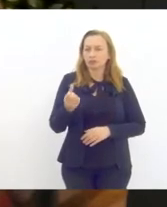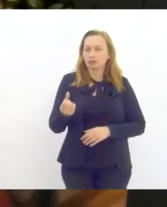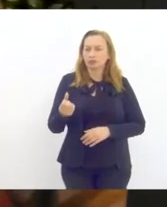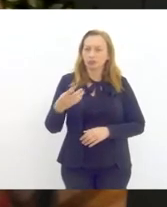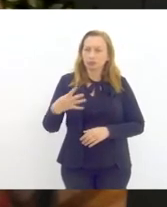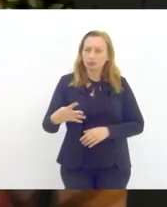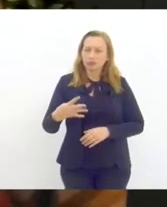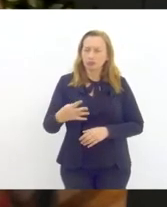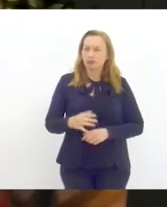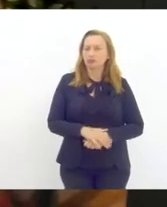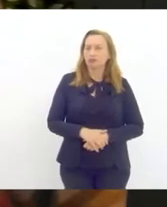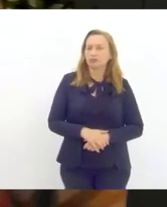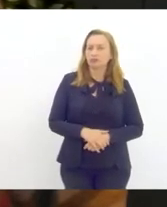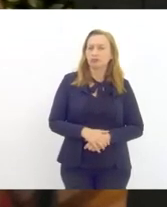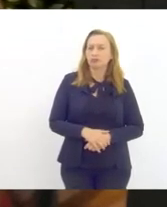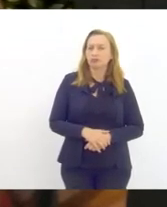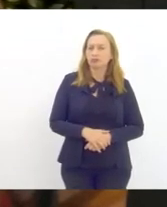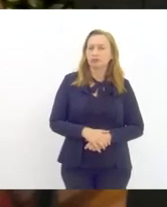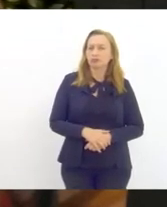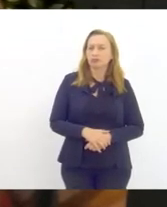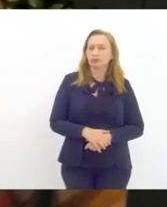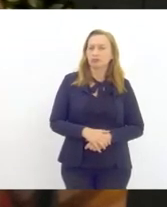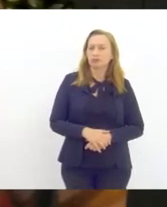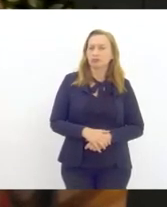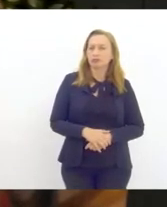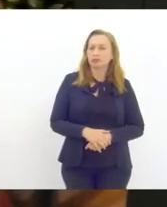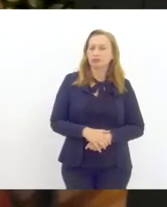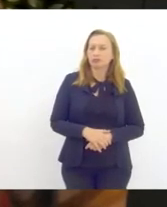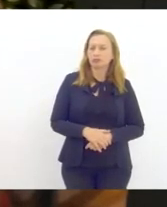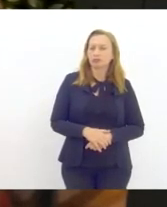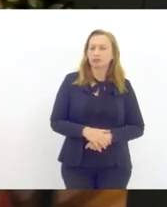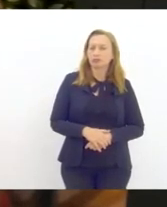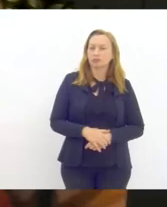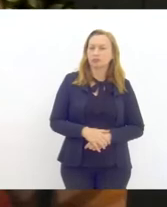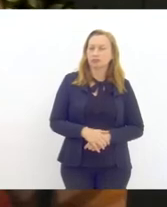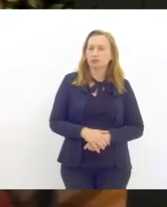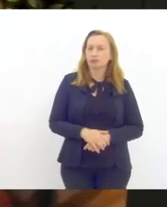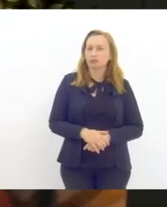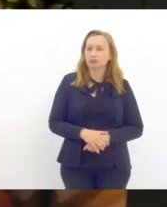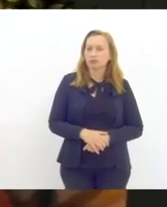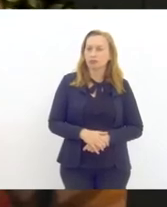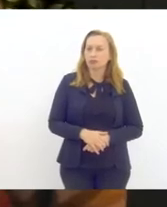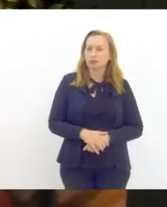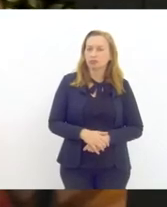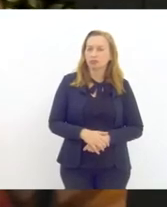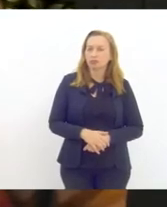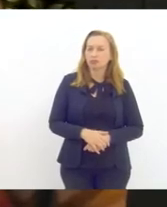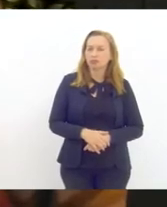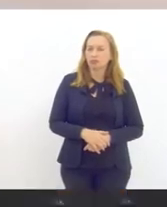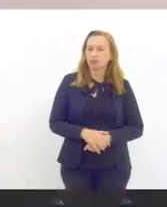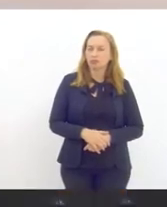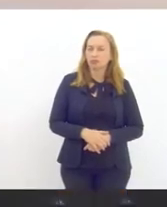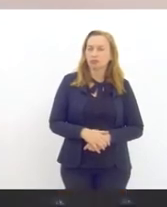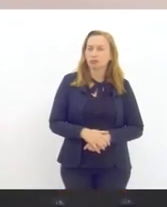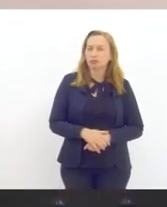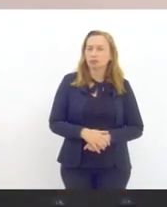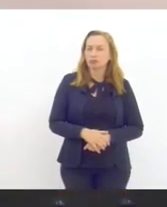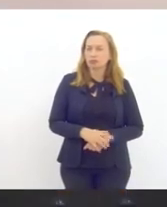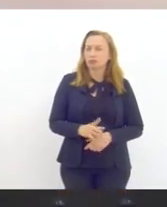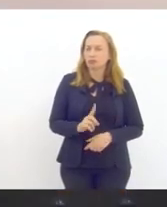não deverá mais conter traços na linha referente ao município de